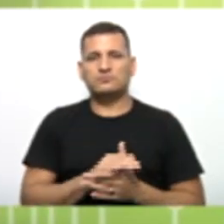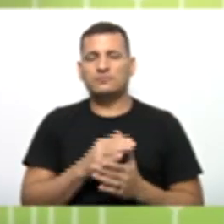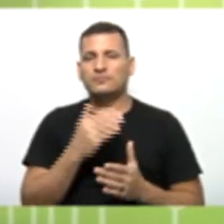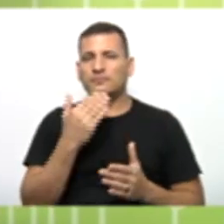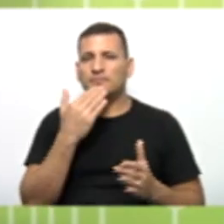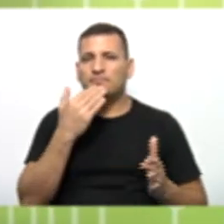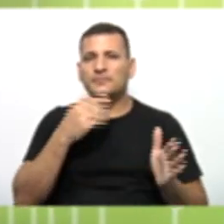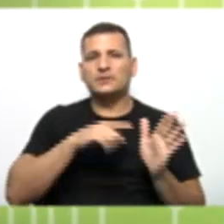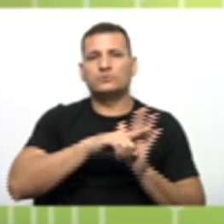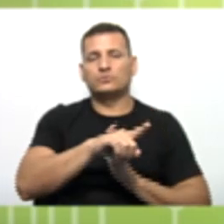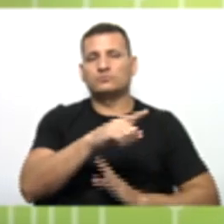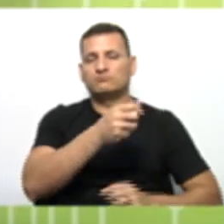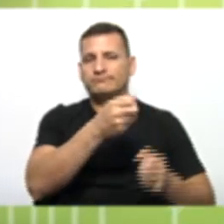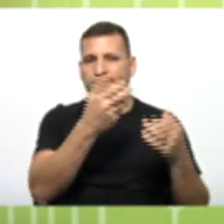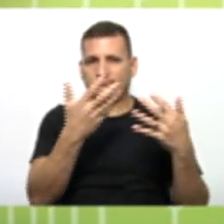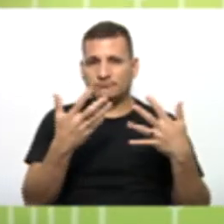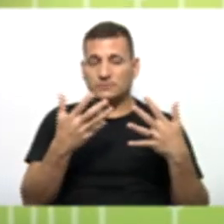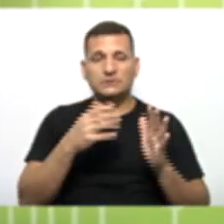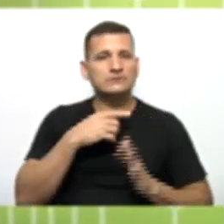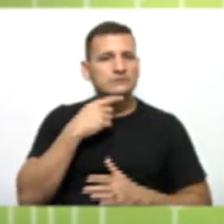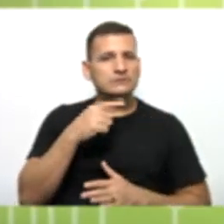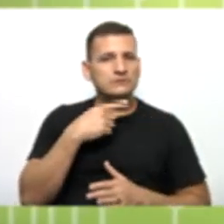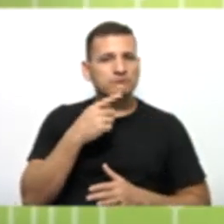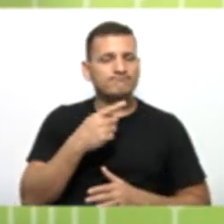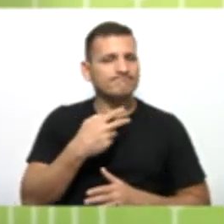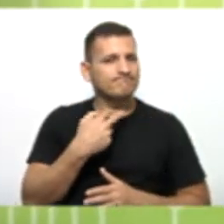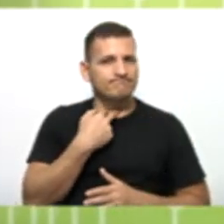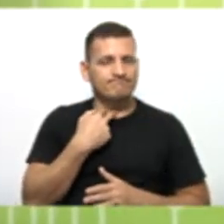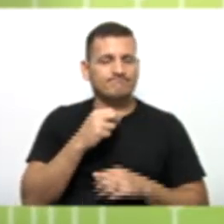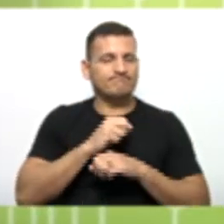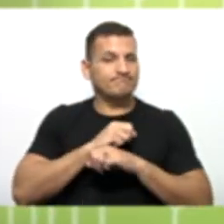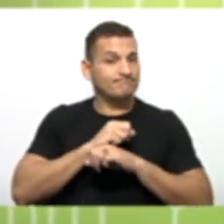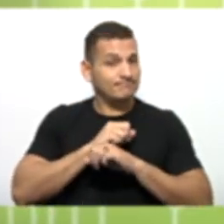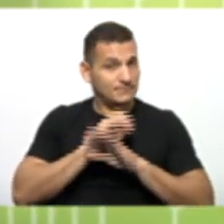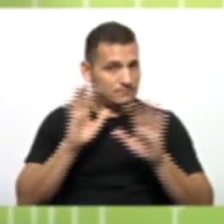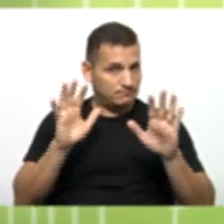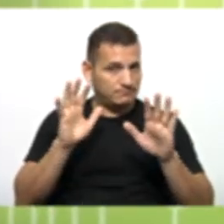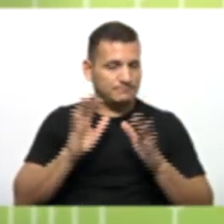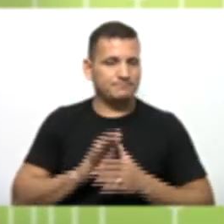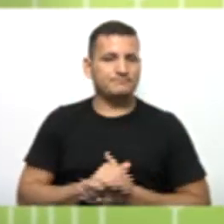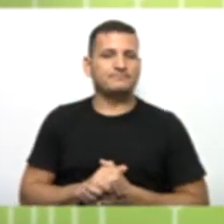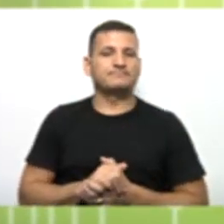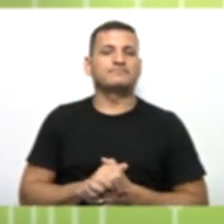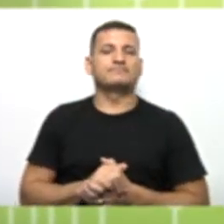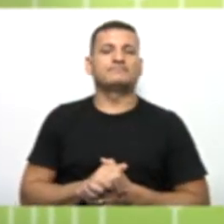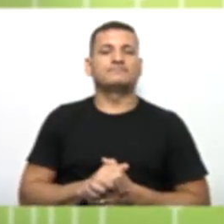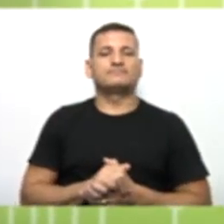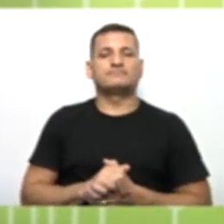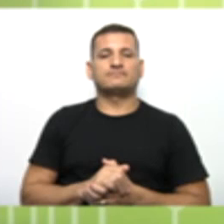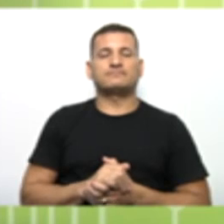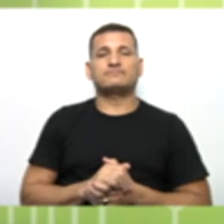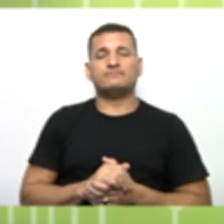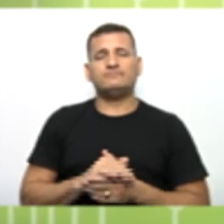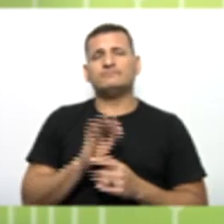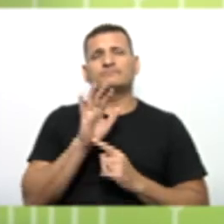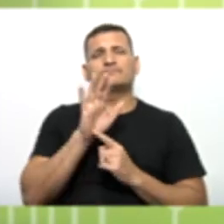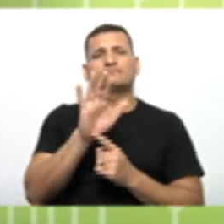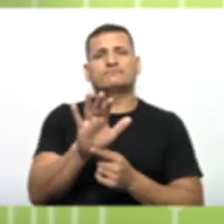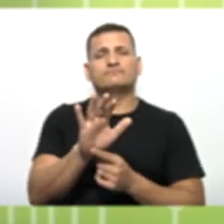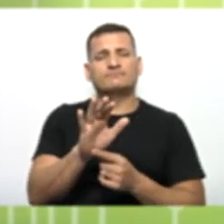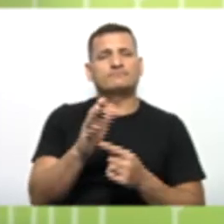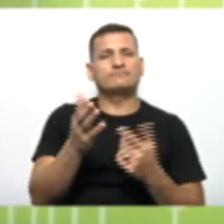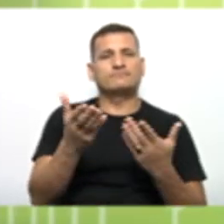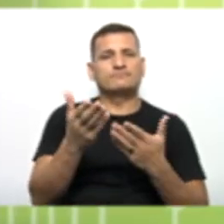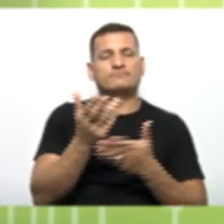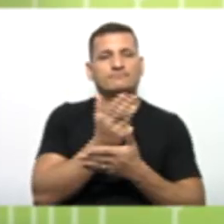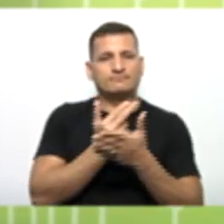esclarecer, certo? O que não pode é ficar dúvida, ok? Vamos lá, vamos rever e mostrar para vocês esses outros